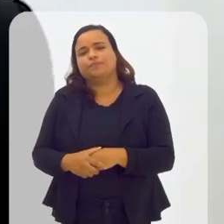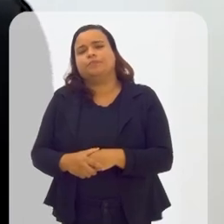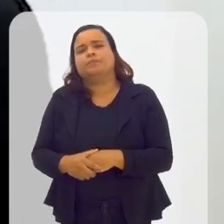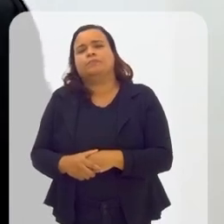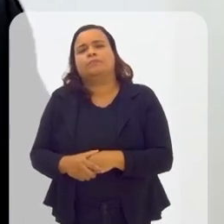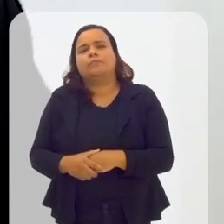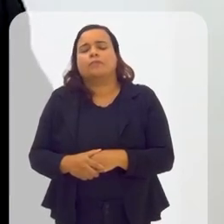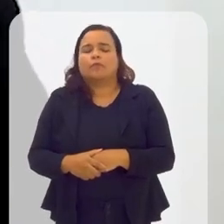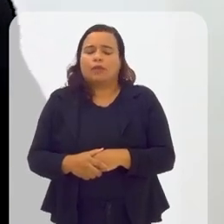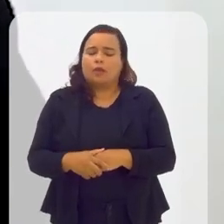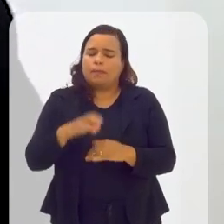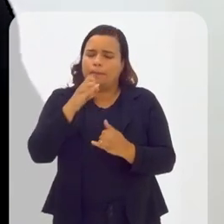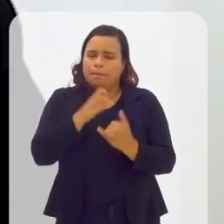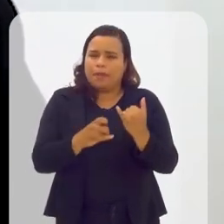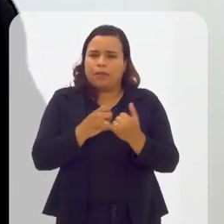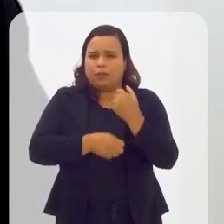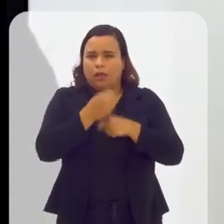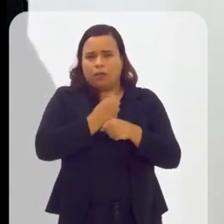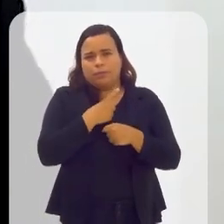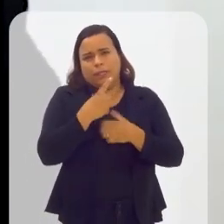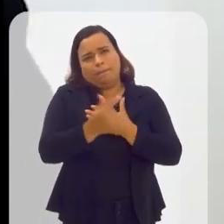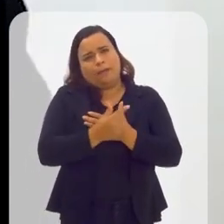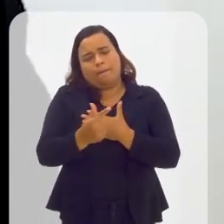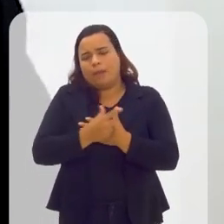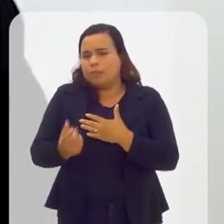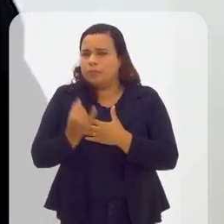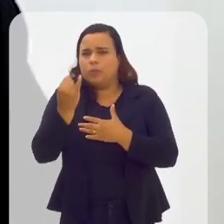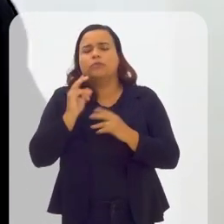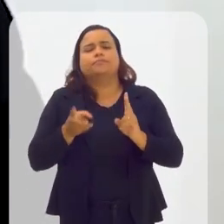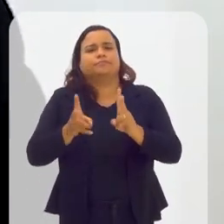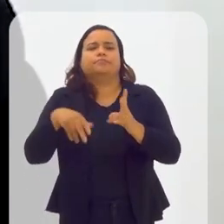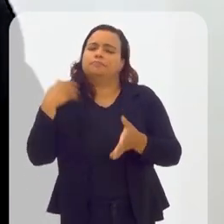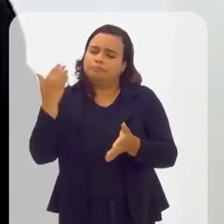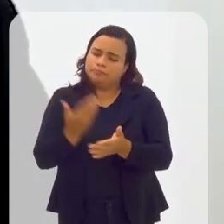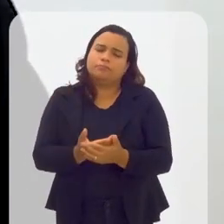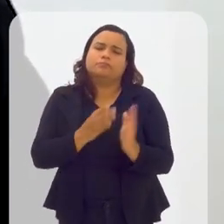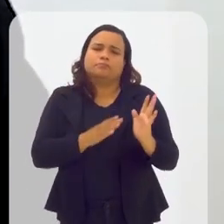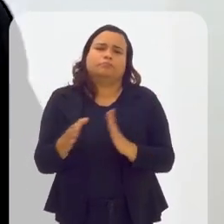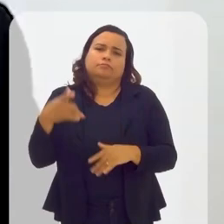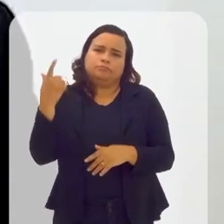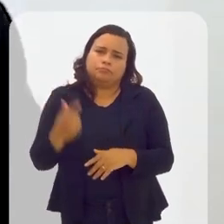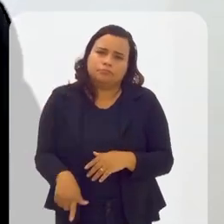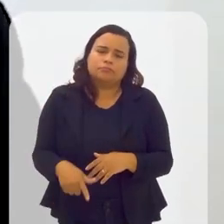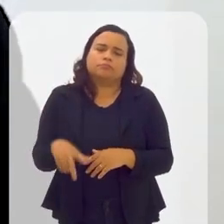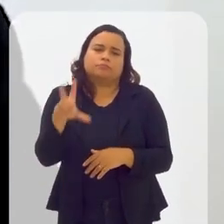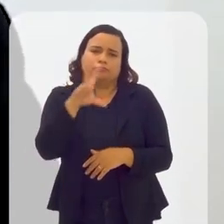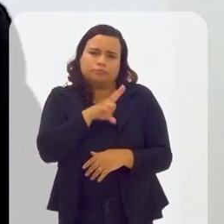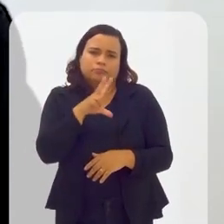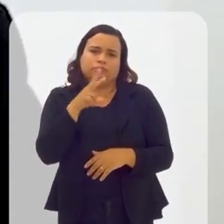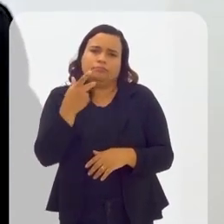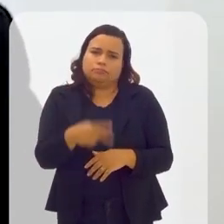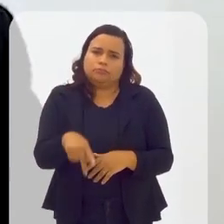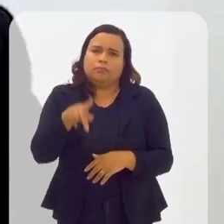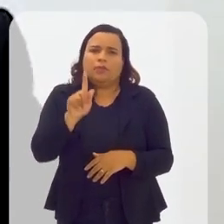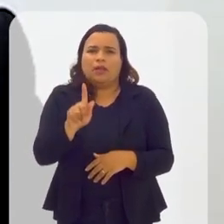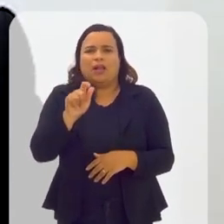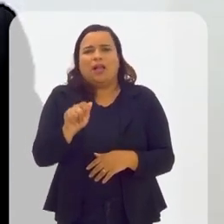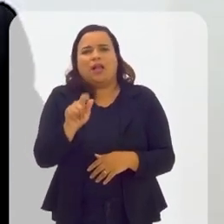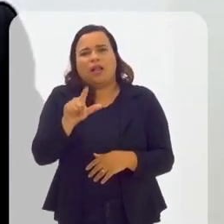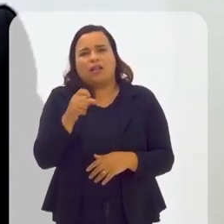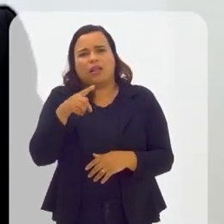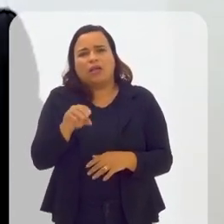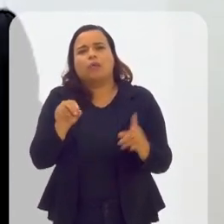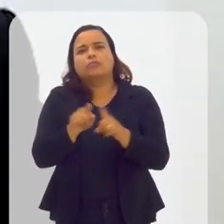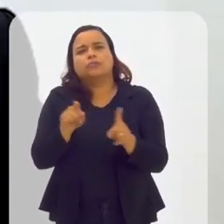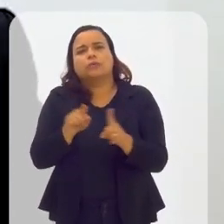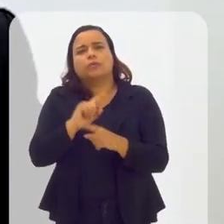siciliano, desde o meio do ano passado, ele teve um papel fundamental nessa reorganização da privatização do Galeão, e